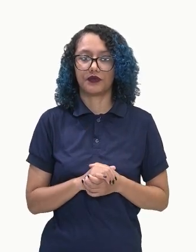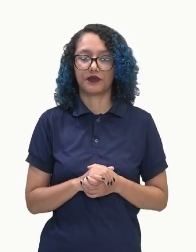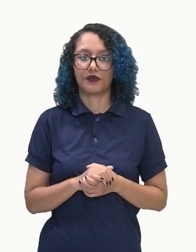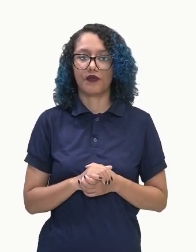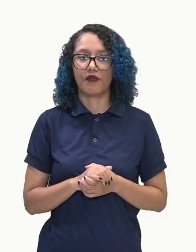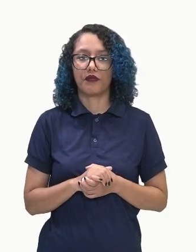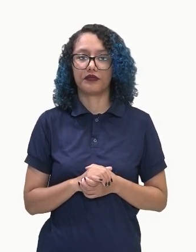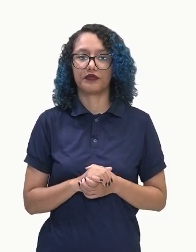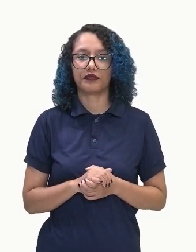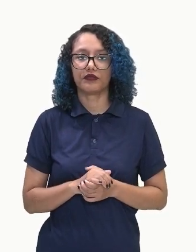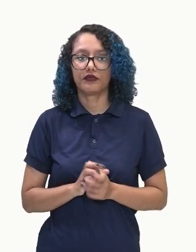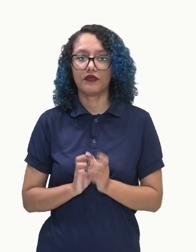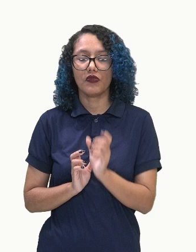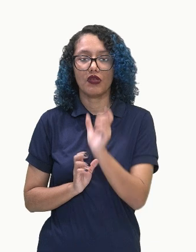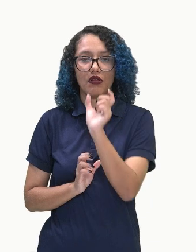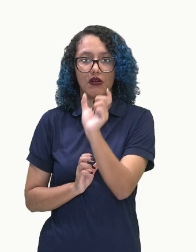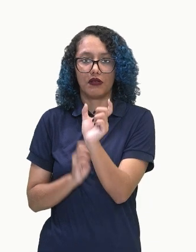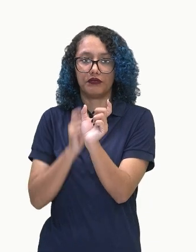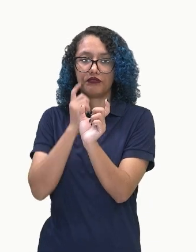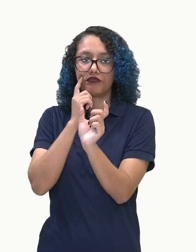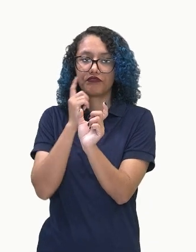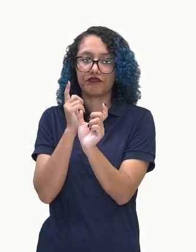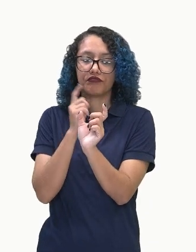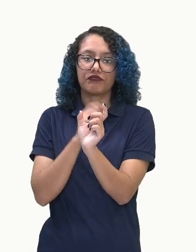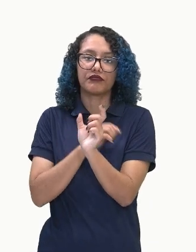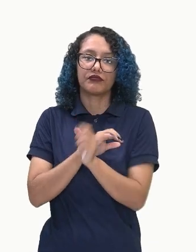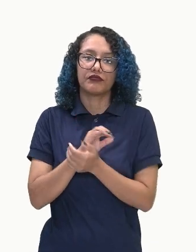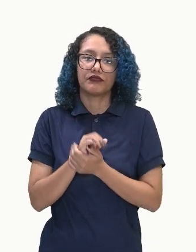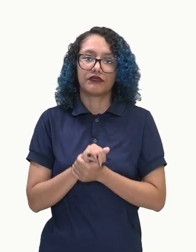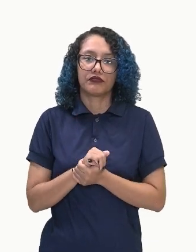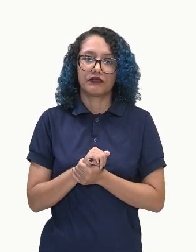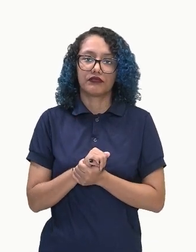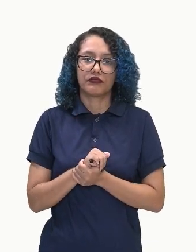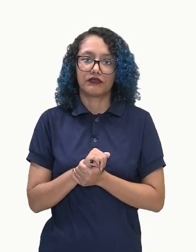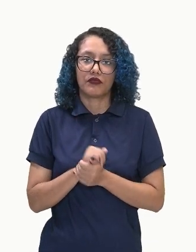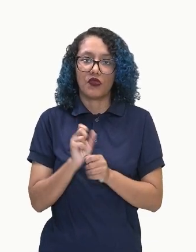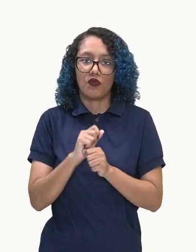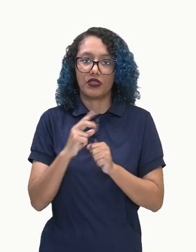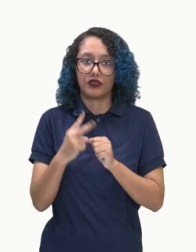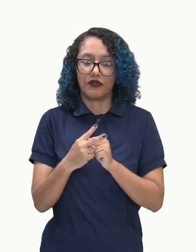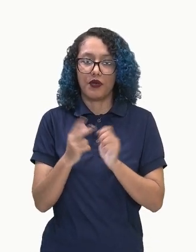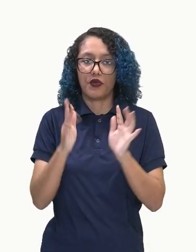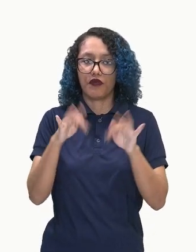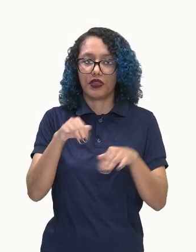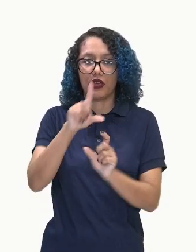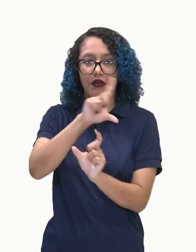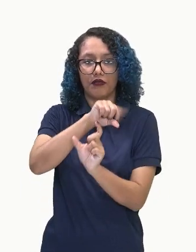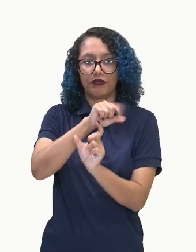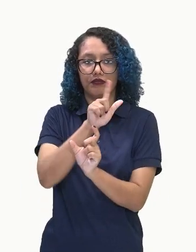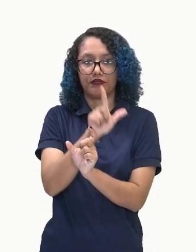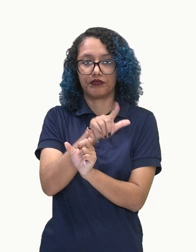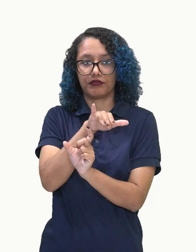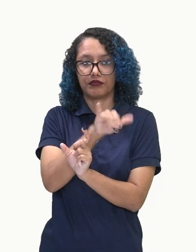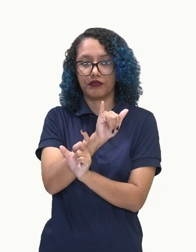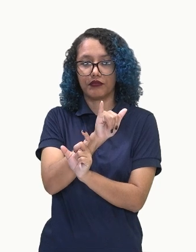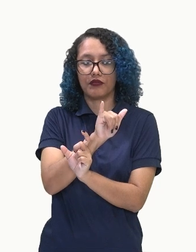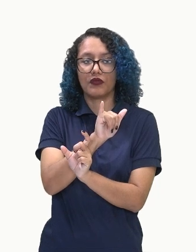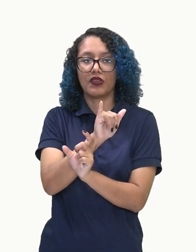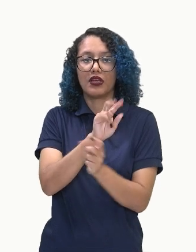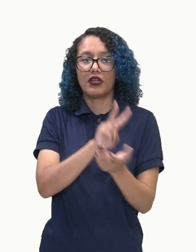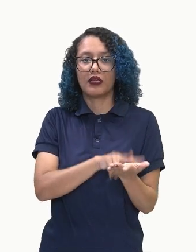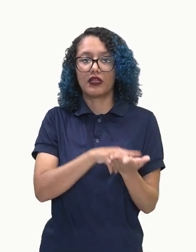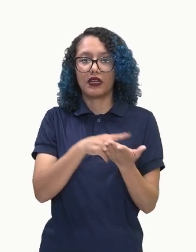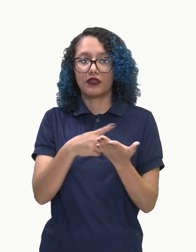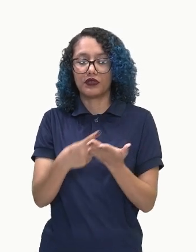Chama atenção para essas terminações, olha só. Advérbios com terminação em ly em inglês vai ter essa